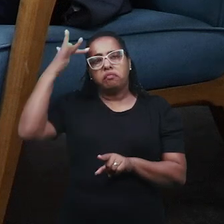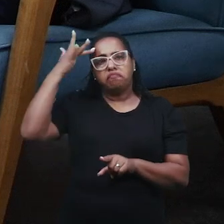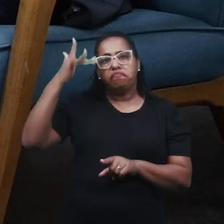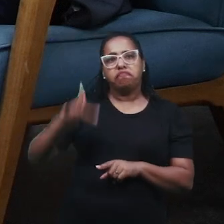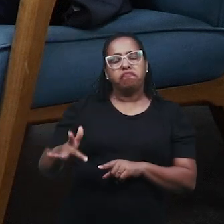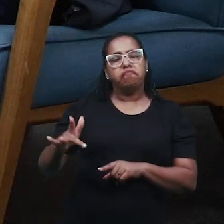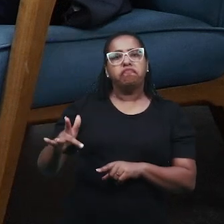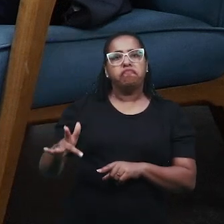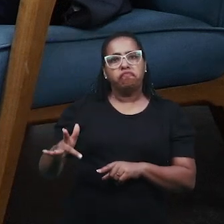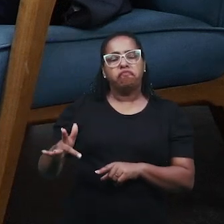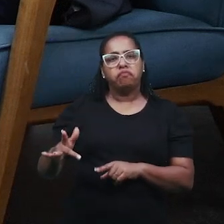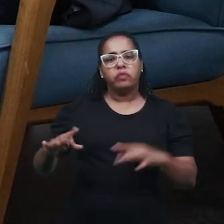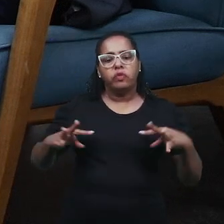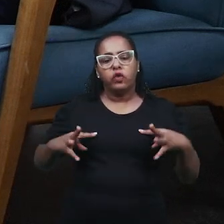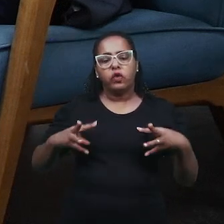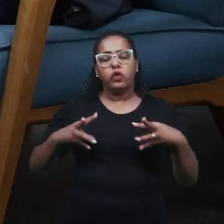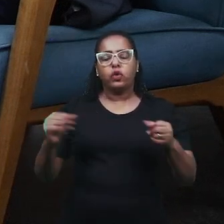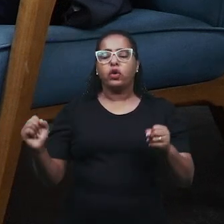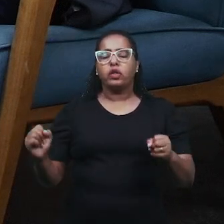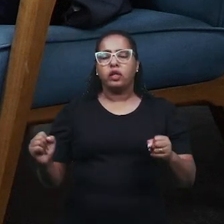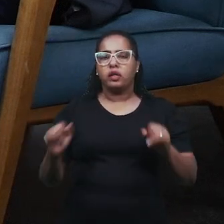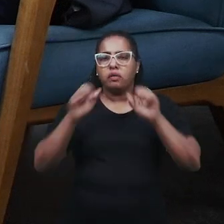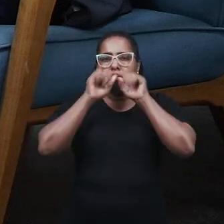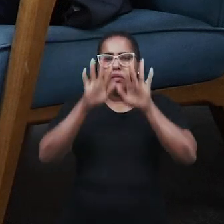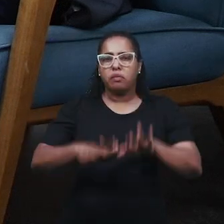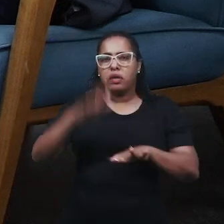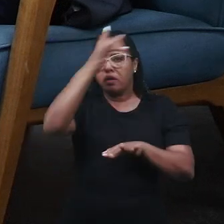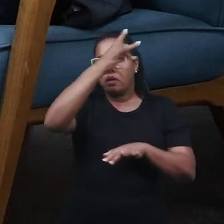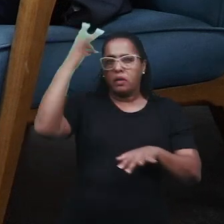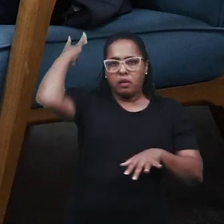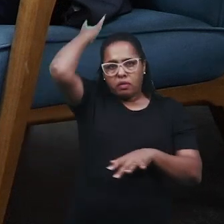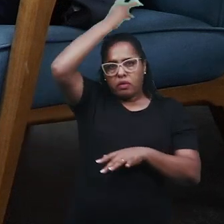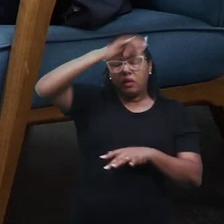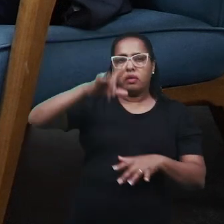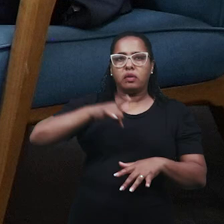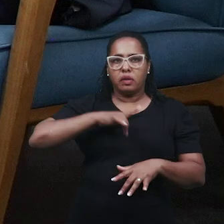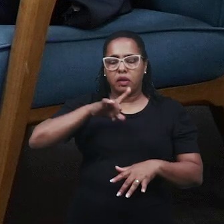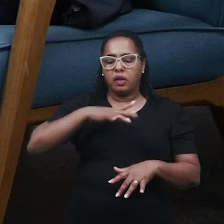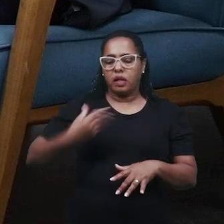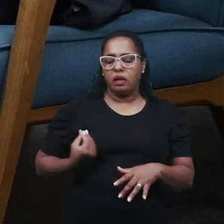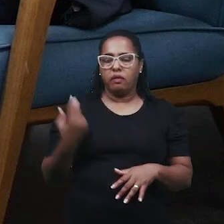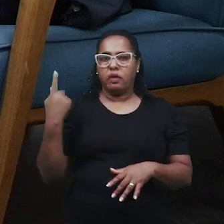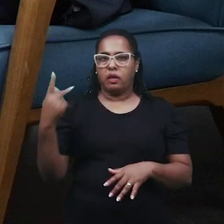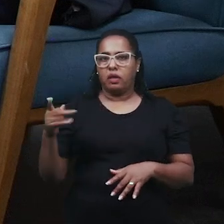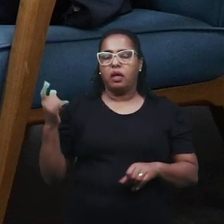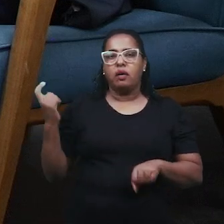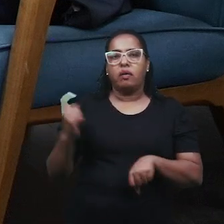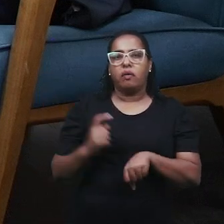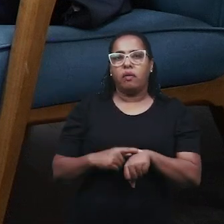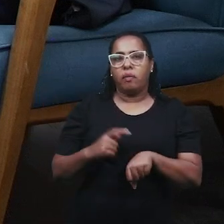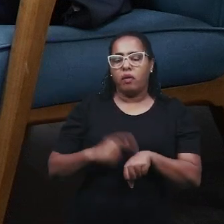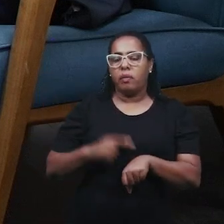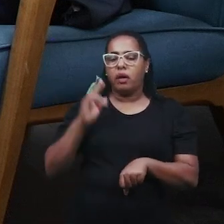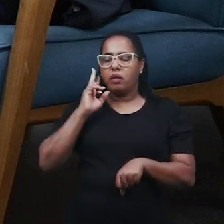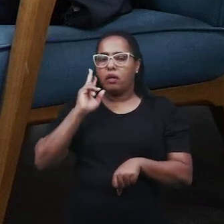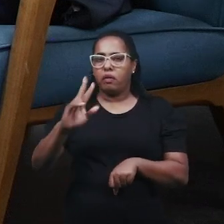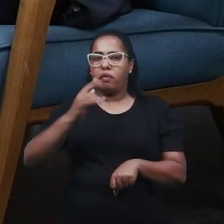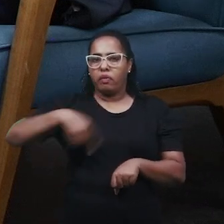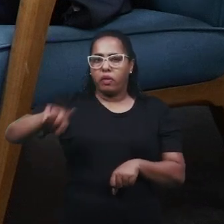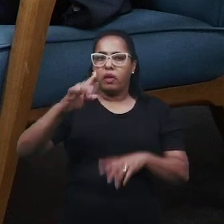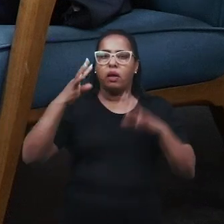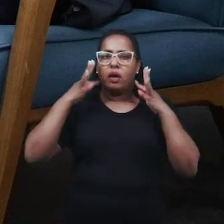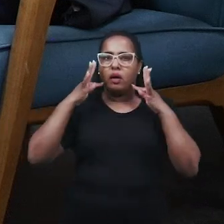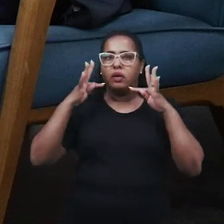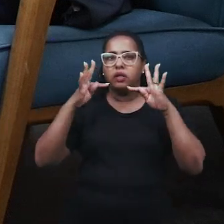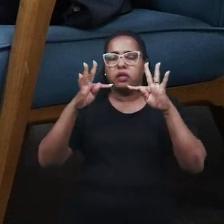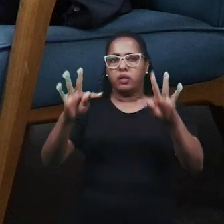saber de todas as riquezas que o Espírito Santo tem para eles. Quando eles ouvem o nosso testemunho,